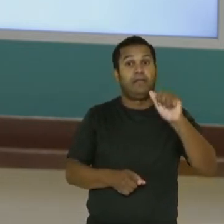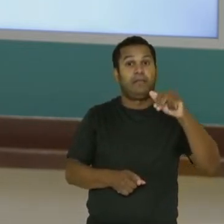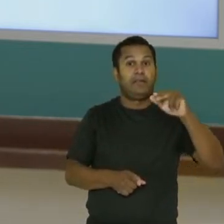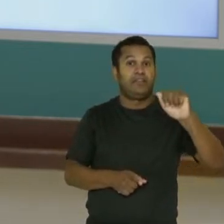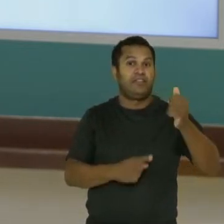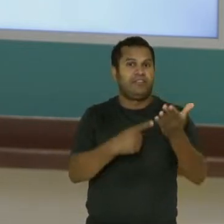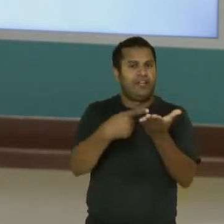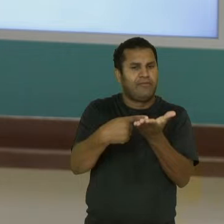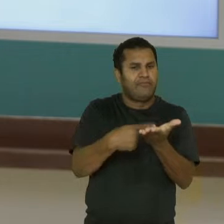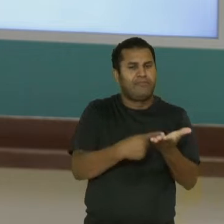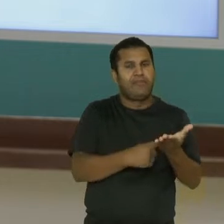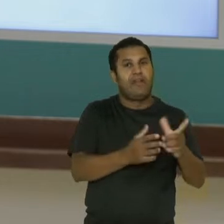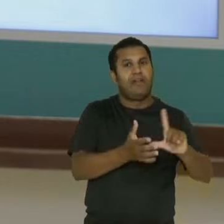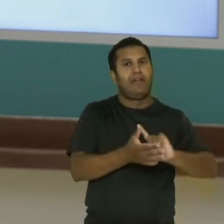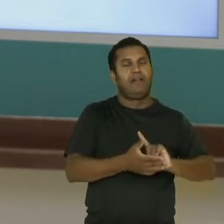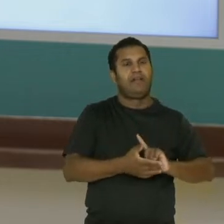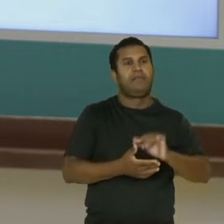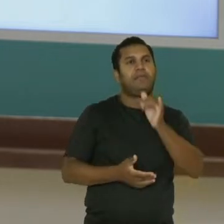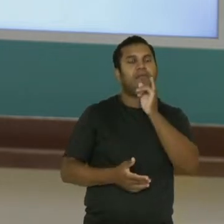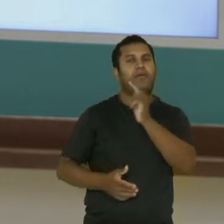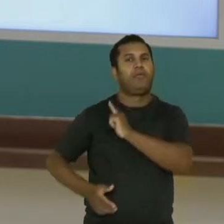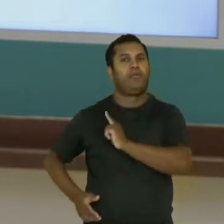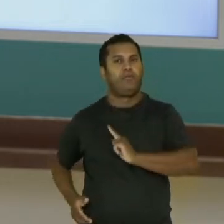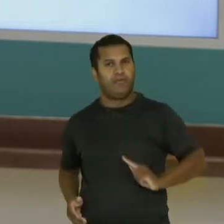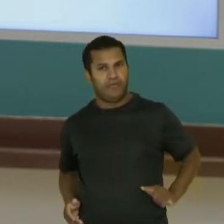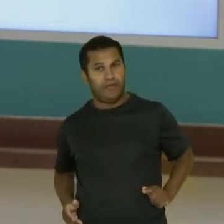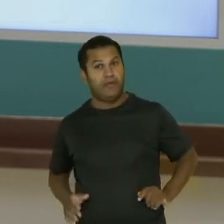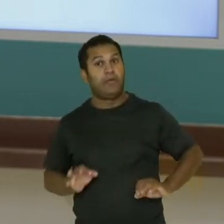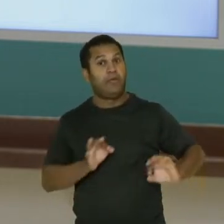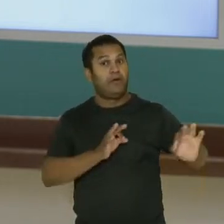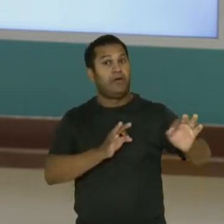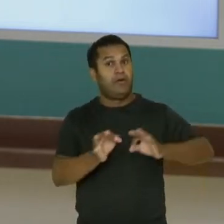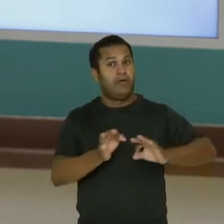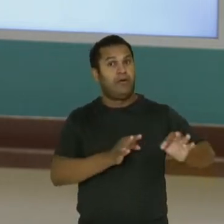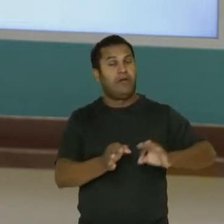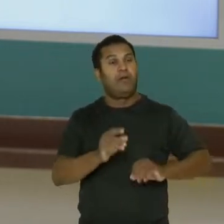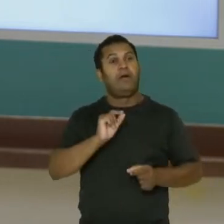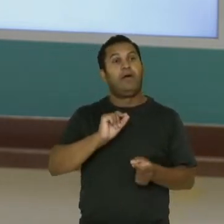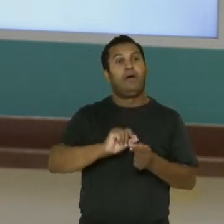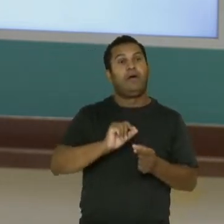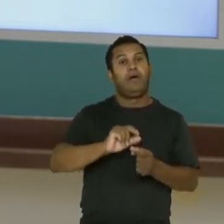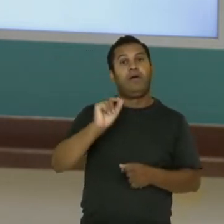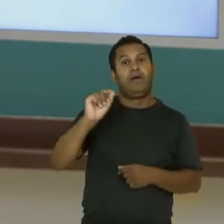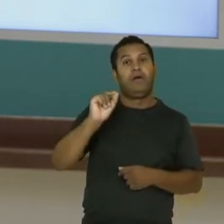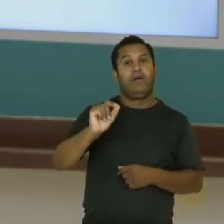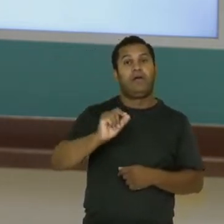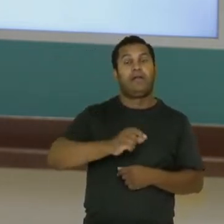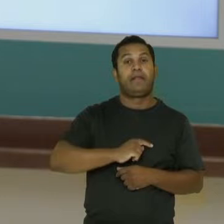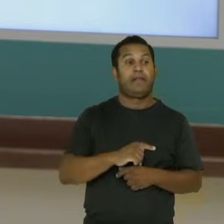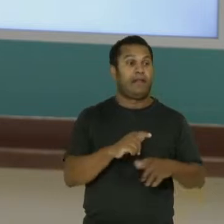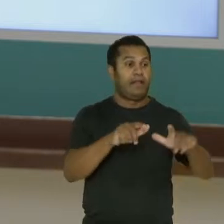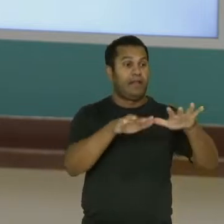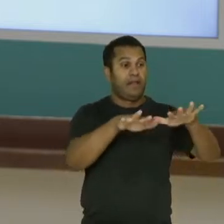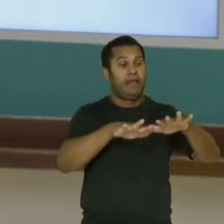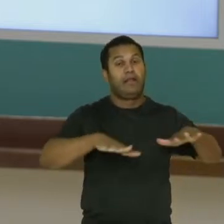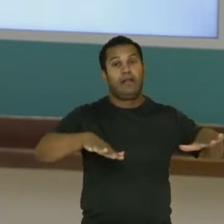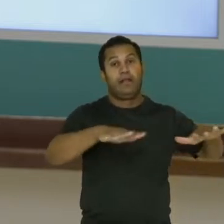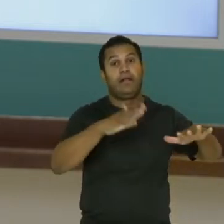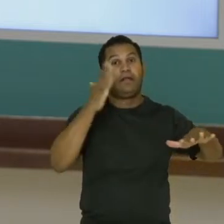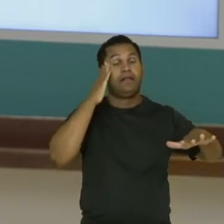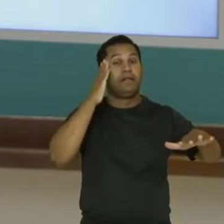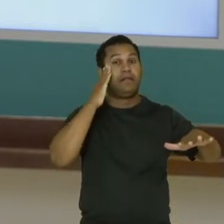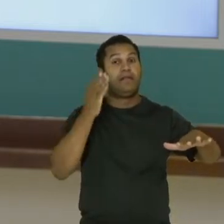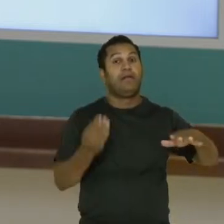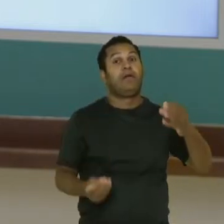para destinar melhor os recursos a fim de atender às necessidades da população de cada parte do Brasil.